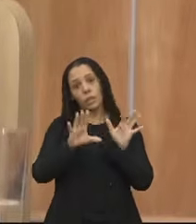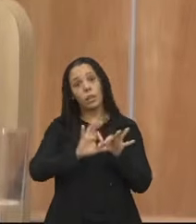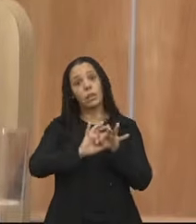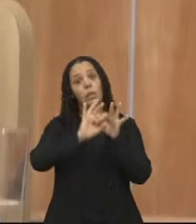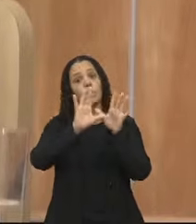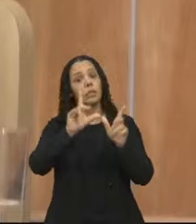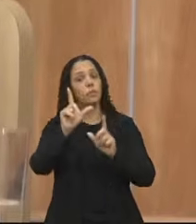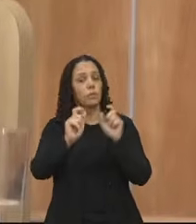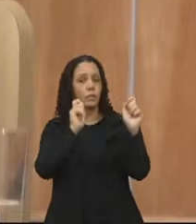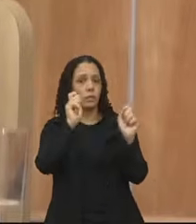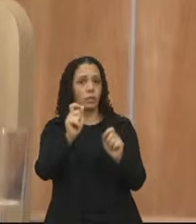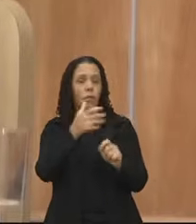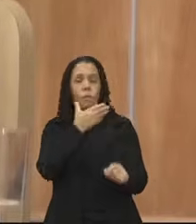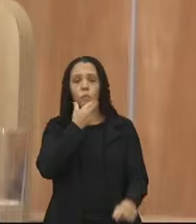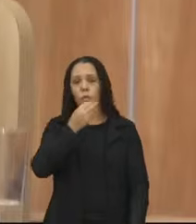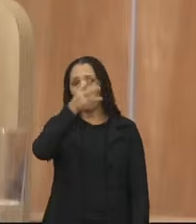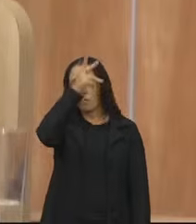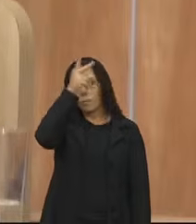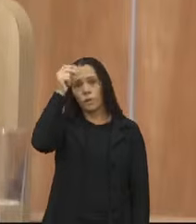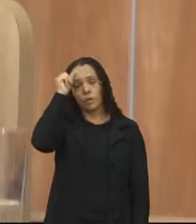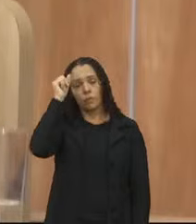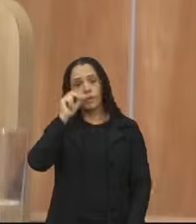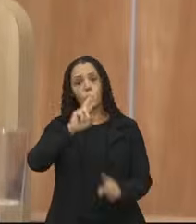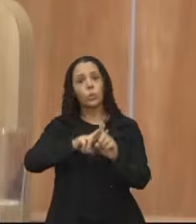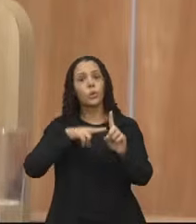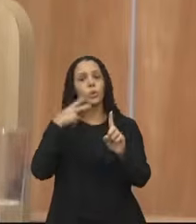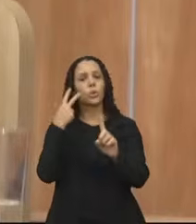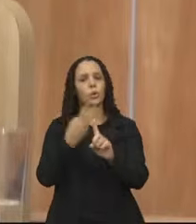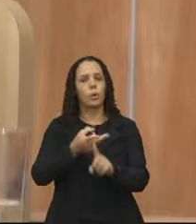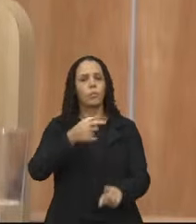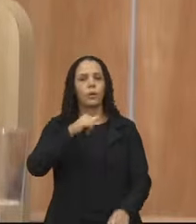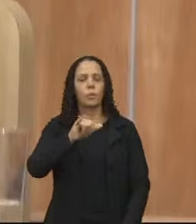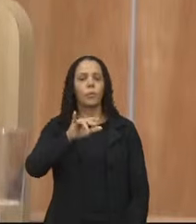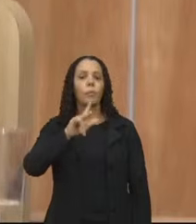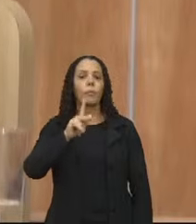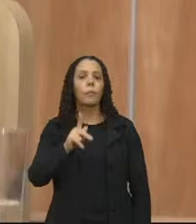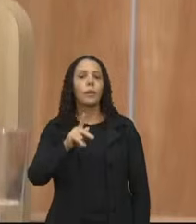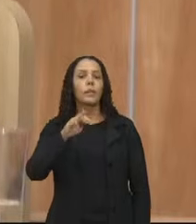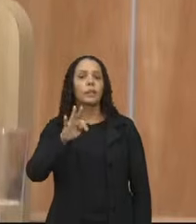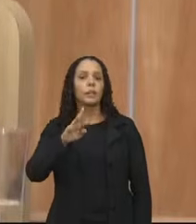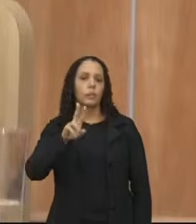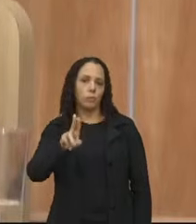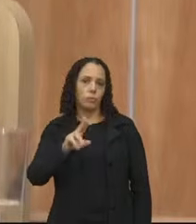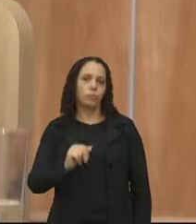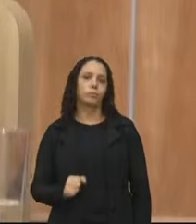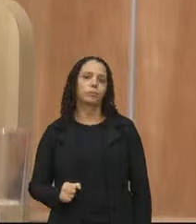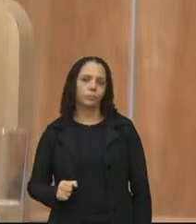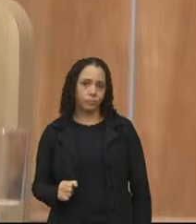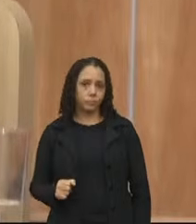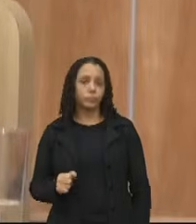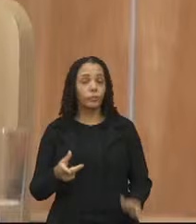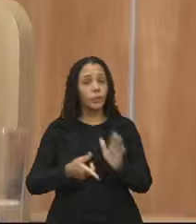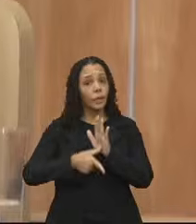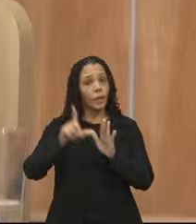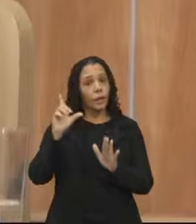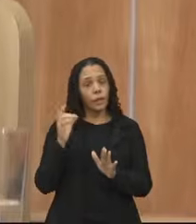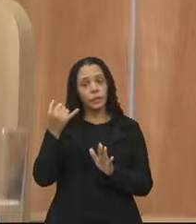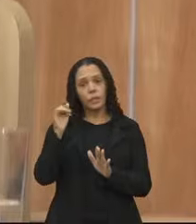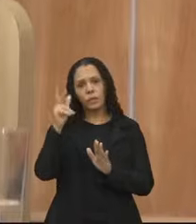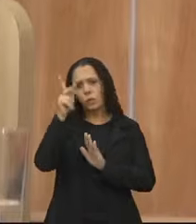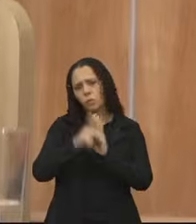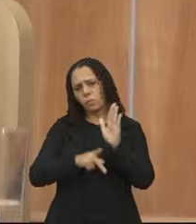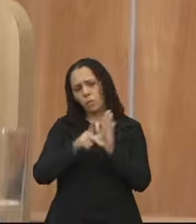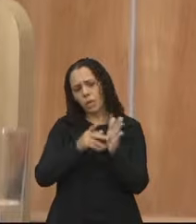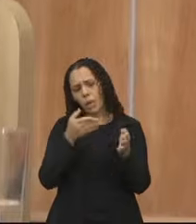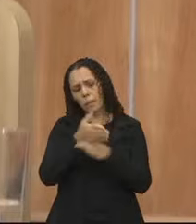decreto, mais que dobre o IPTU, porque ele pode mexer na base de cálculo. Antes, se esse projeto não fosse